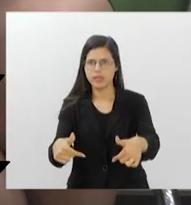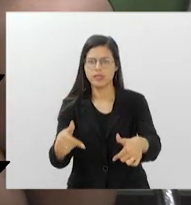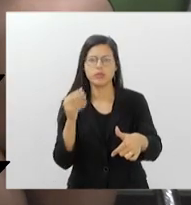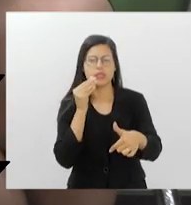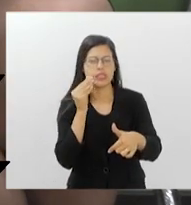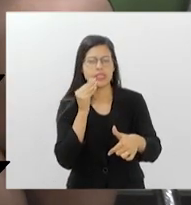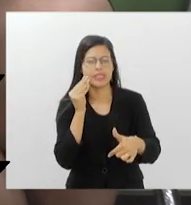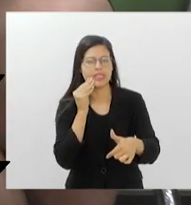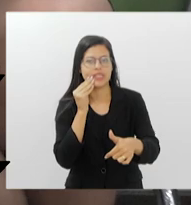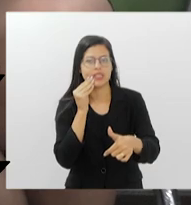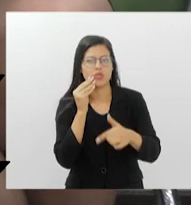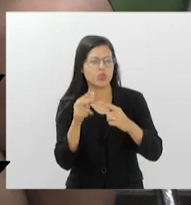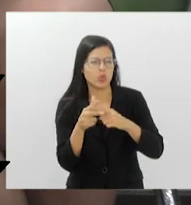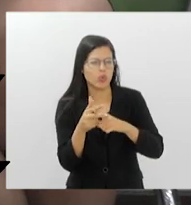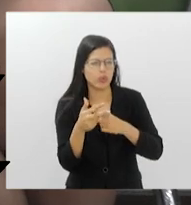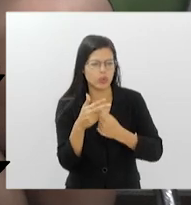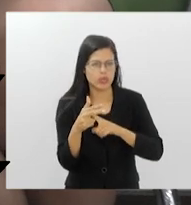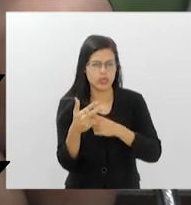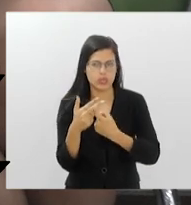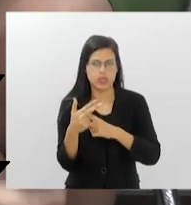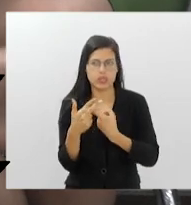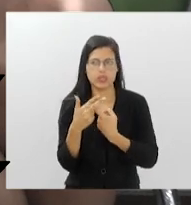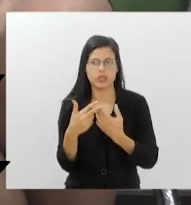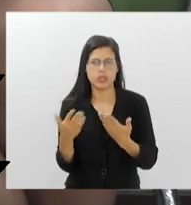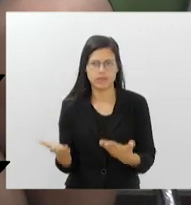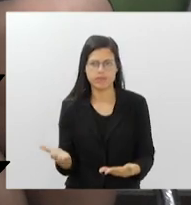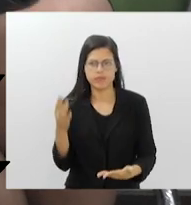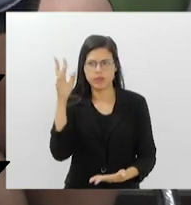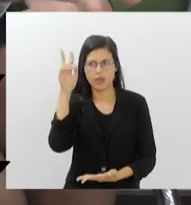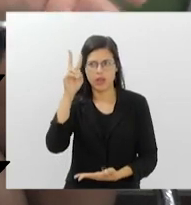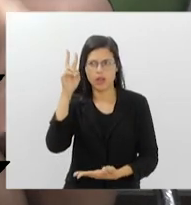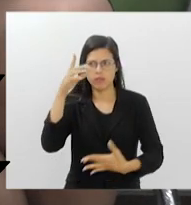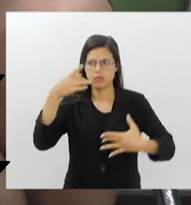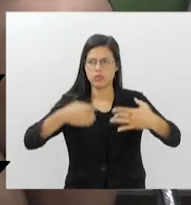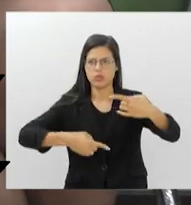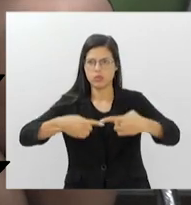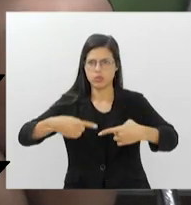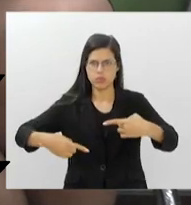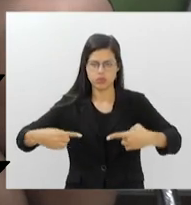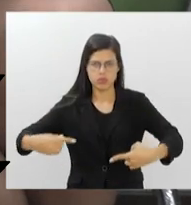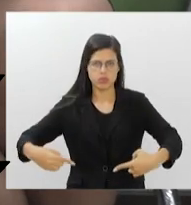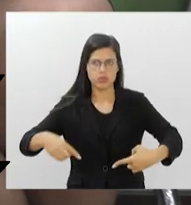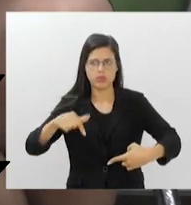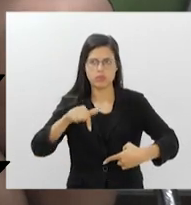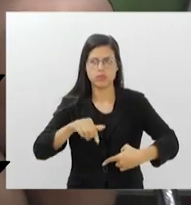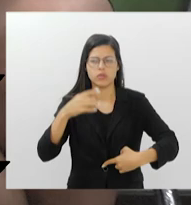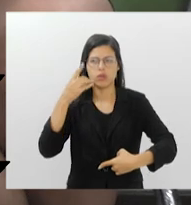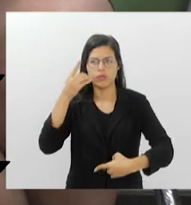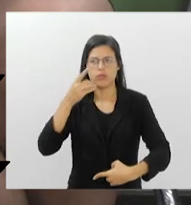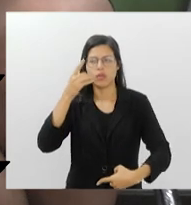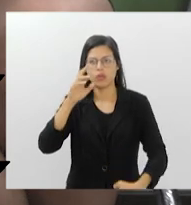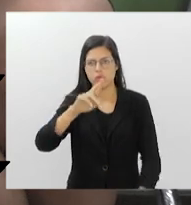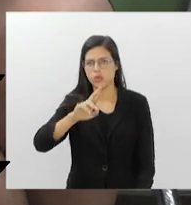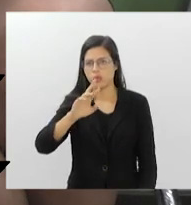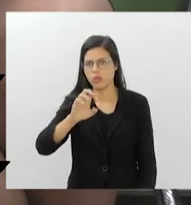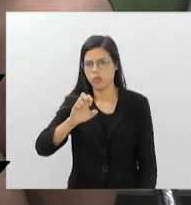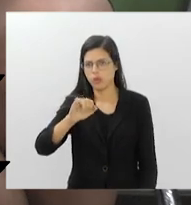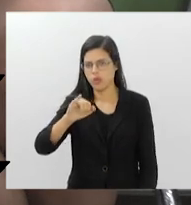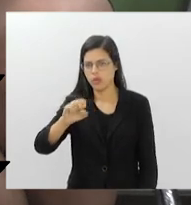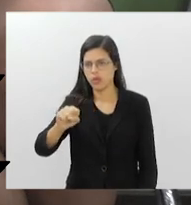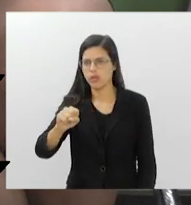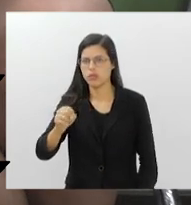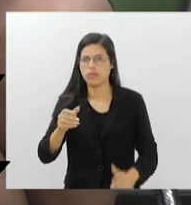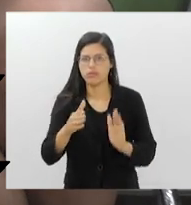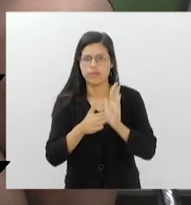compensatória vossa excelência de lembrar porque gerou discussões aqui com o deputado rosenverg Reis que eu